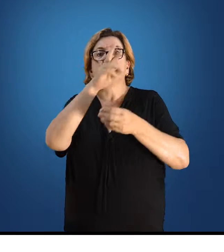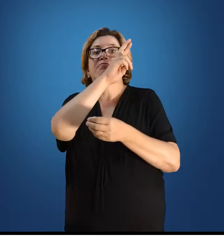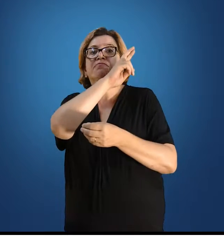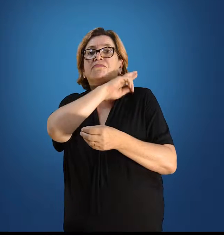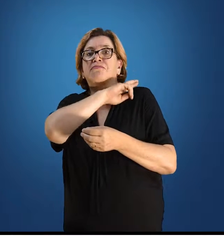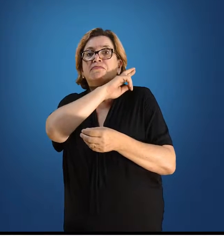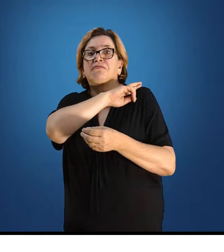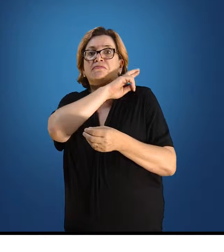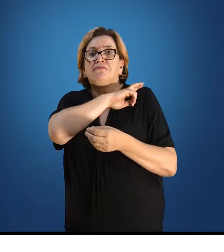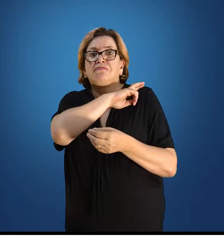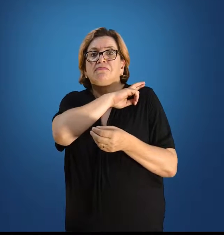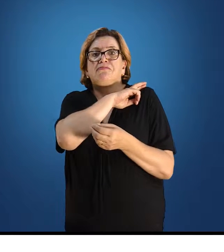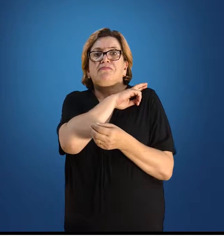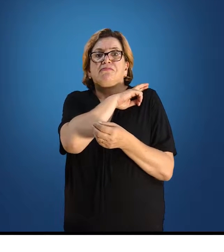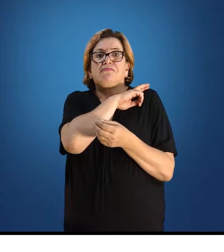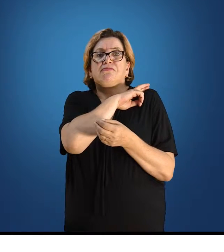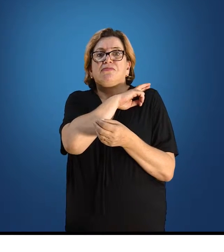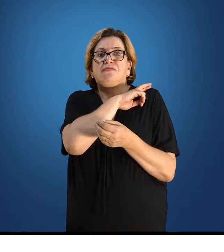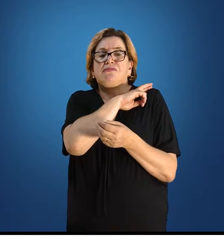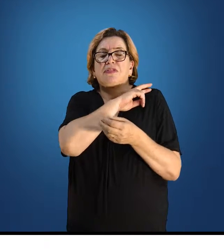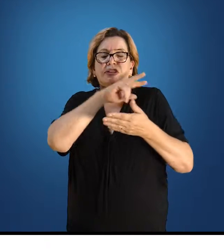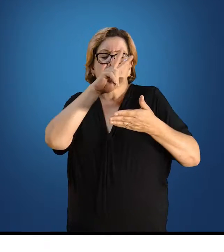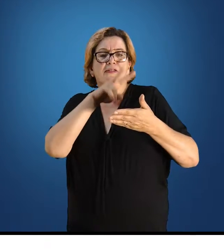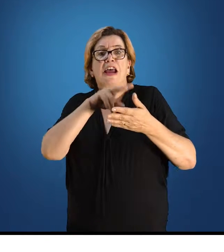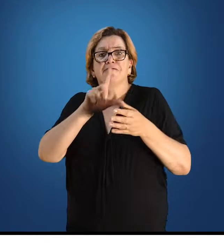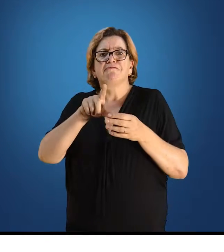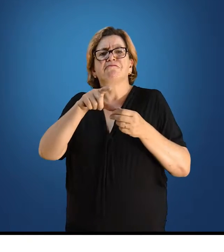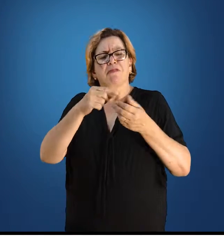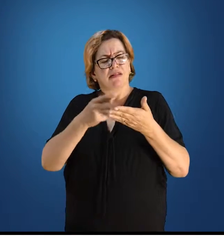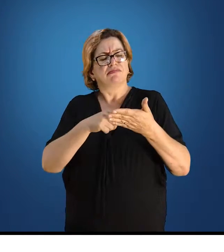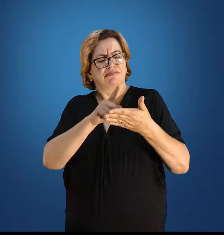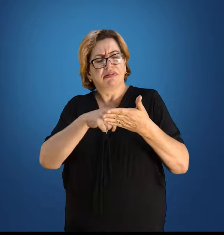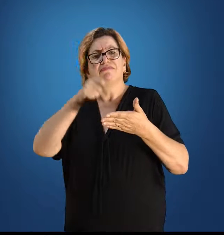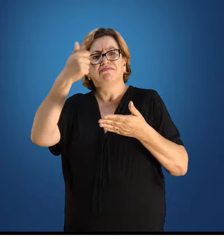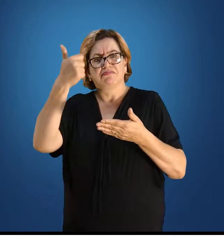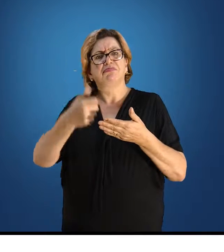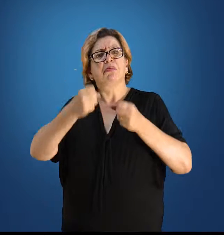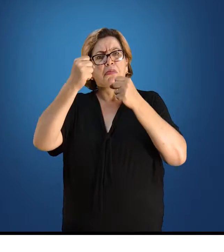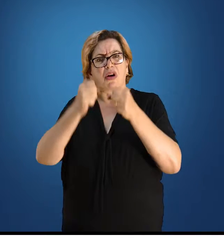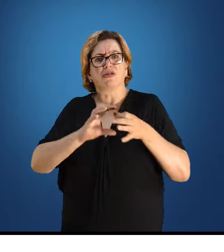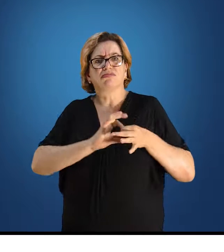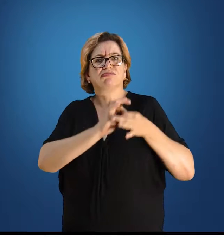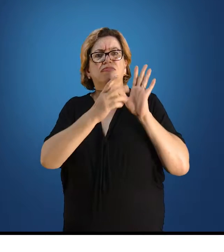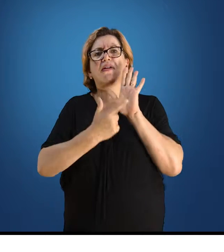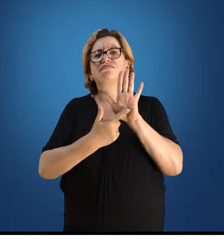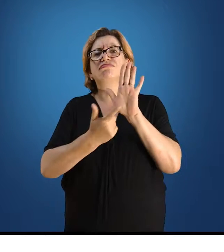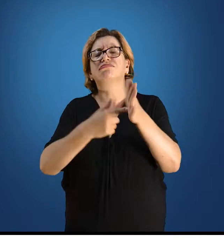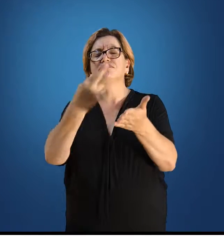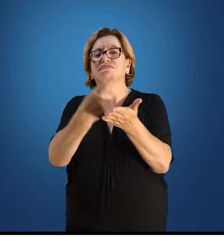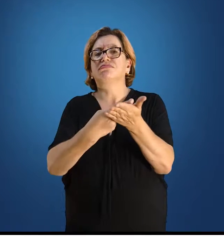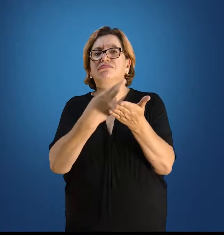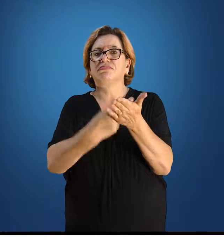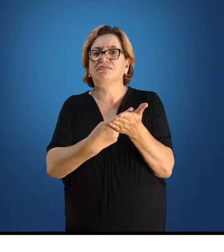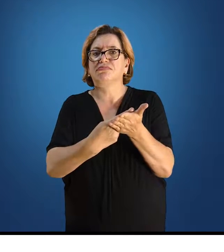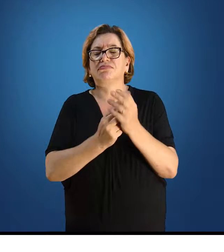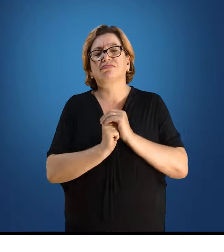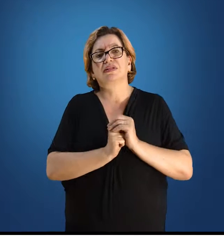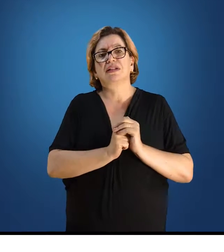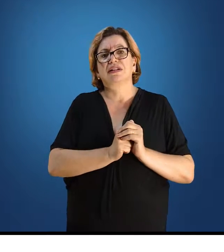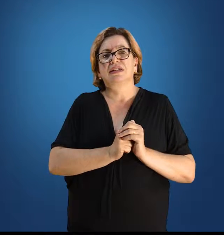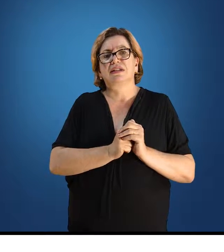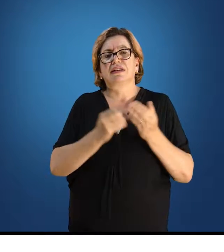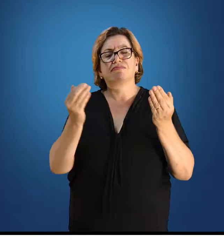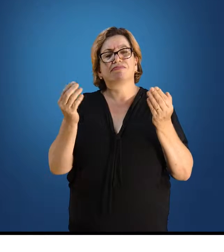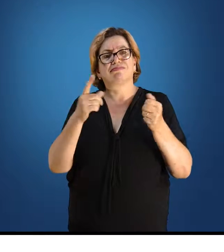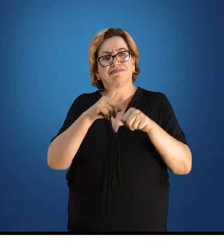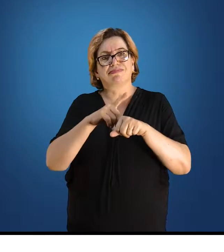responsável último por decidir se o seu artigo vai ser publicado ou não naquela revista. Nesse